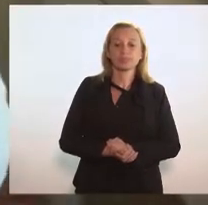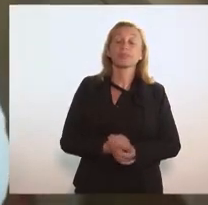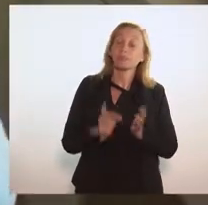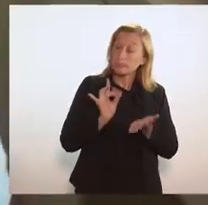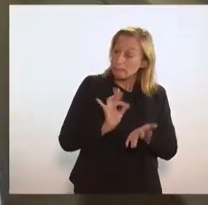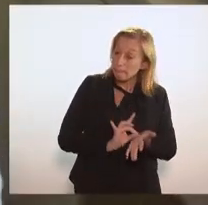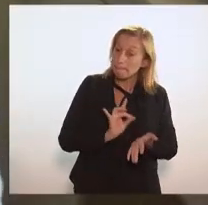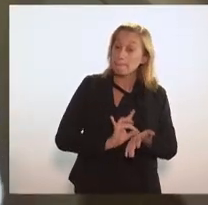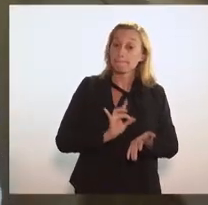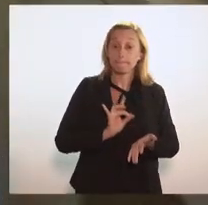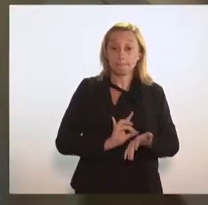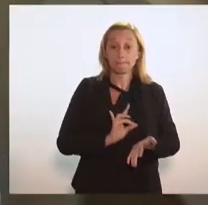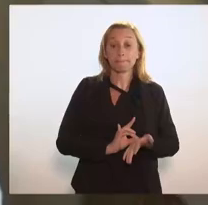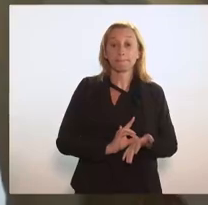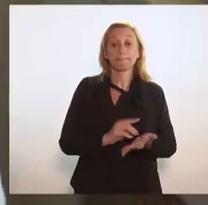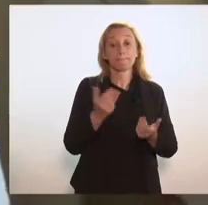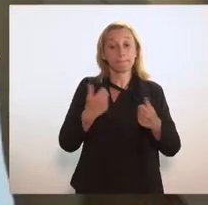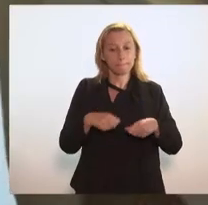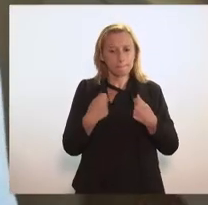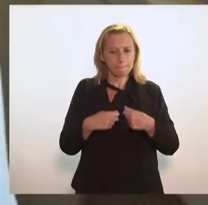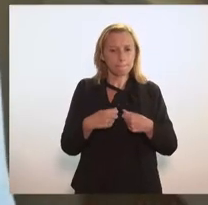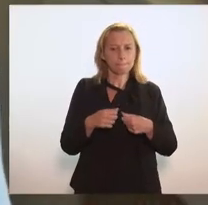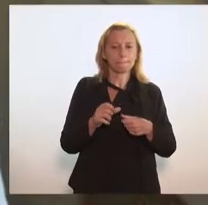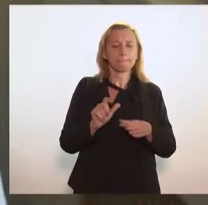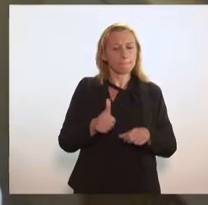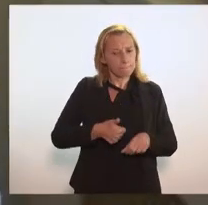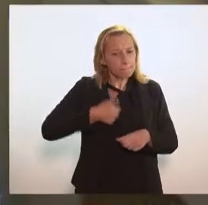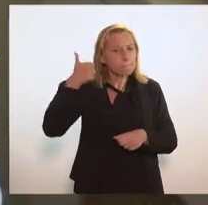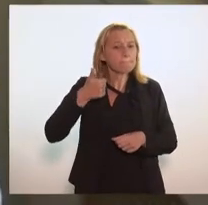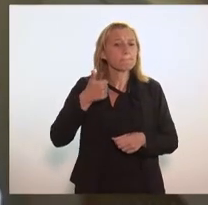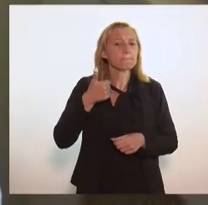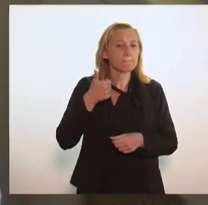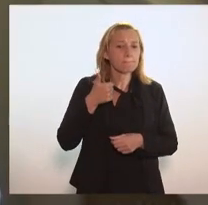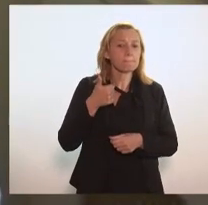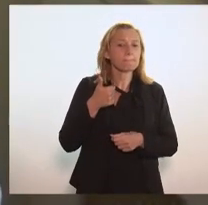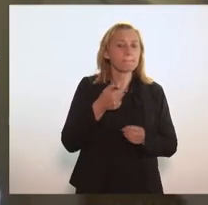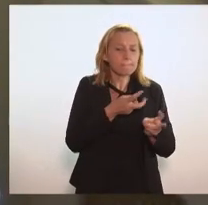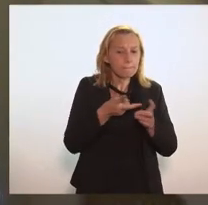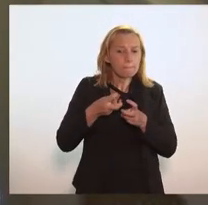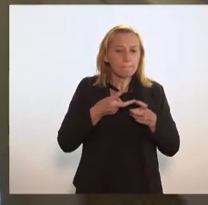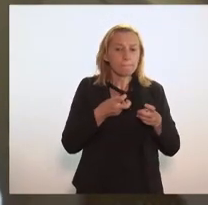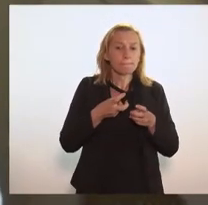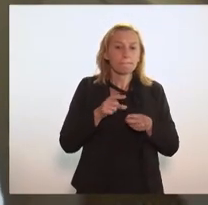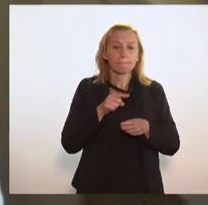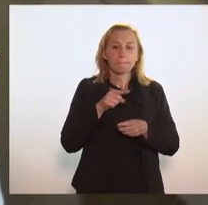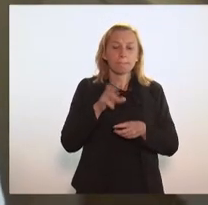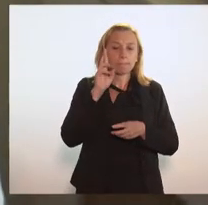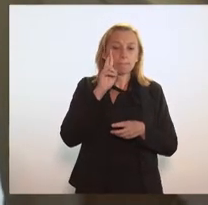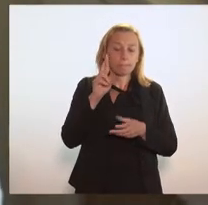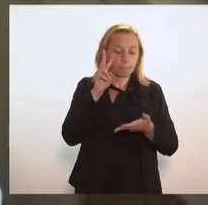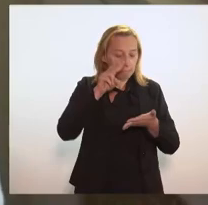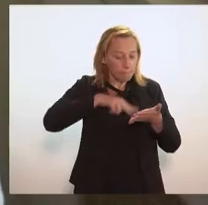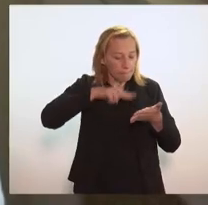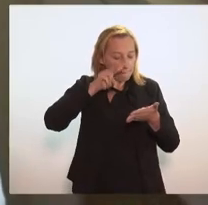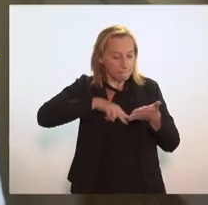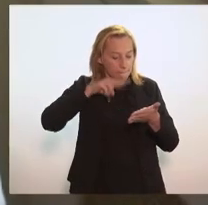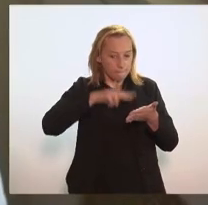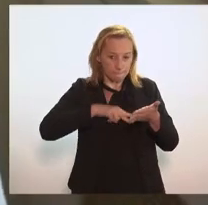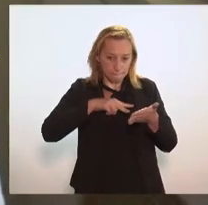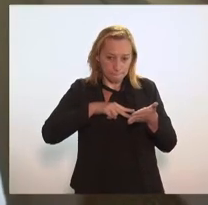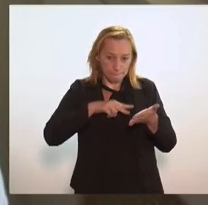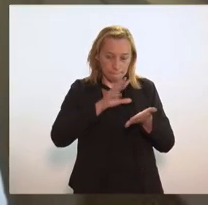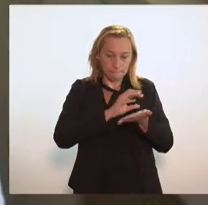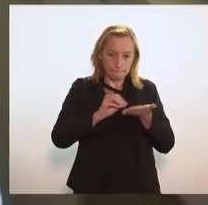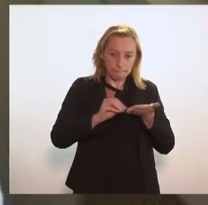realmente precisa ser muito melhorar verifico que quando só lê uma pauta já o